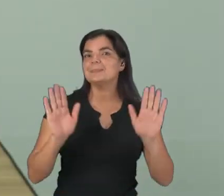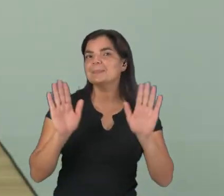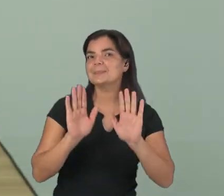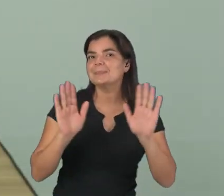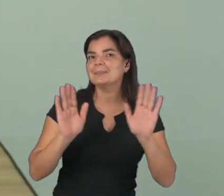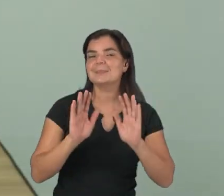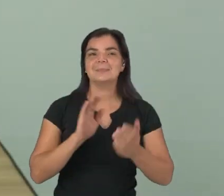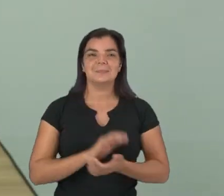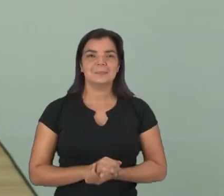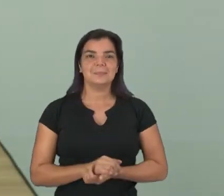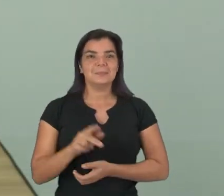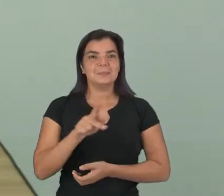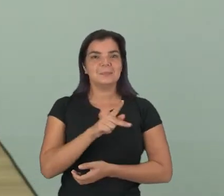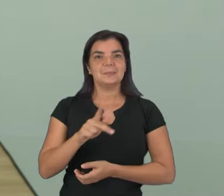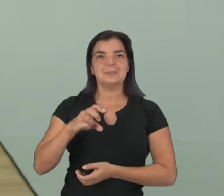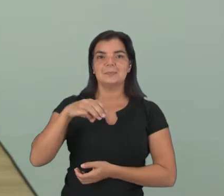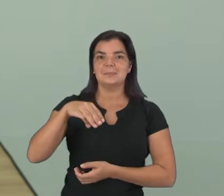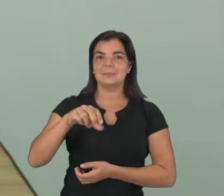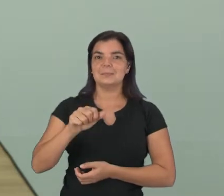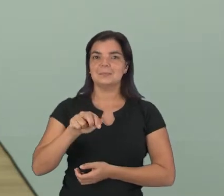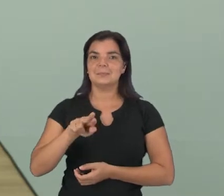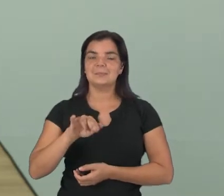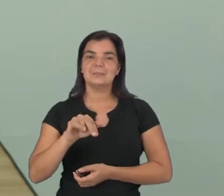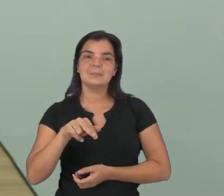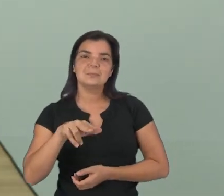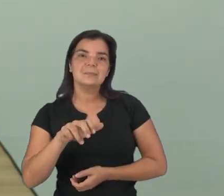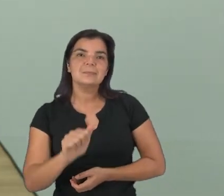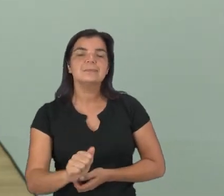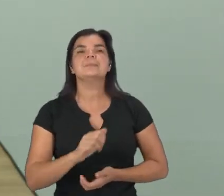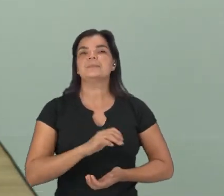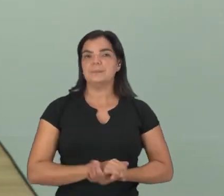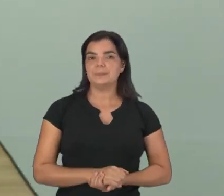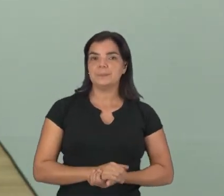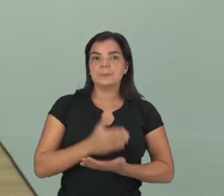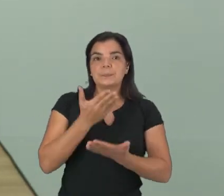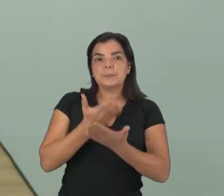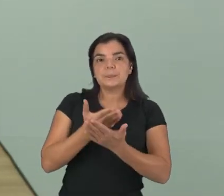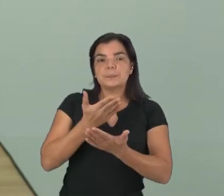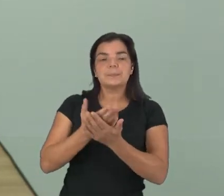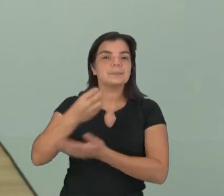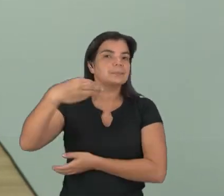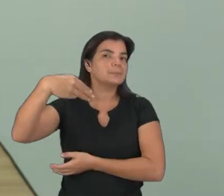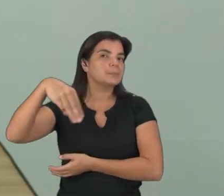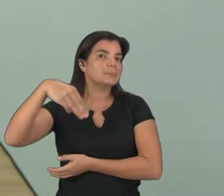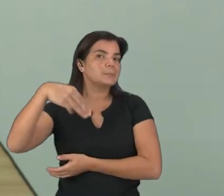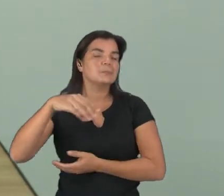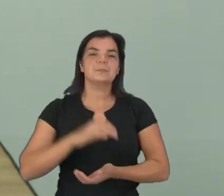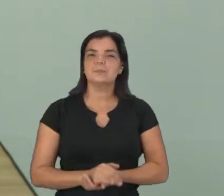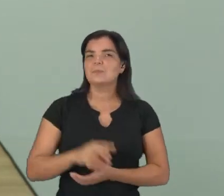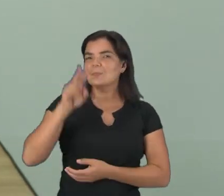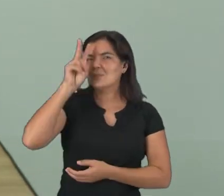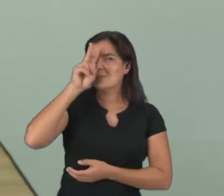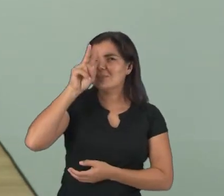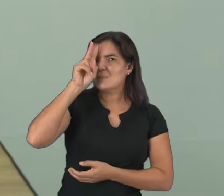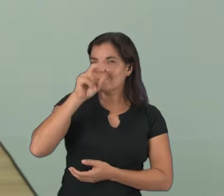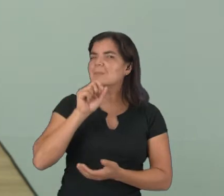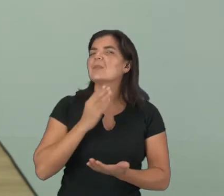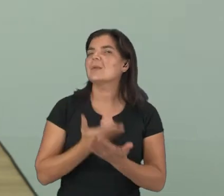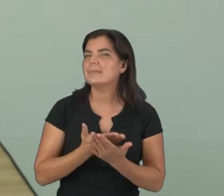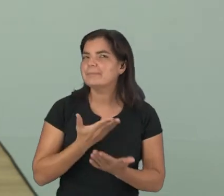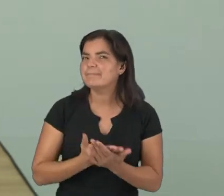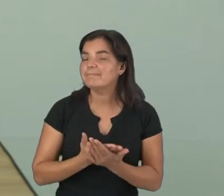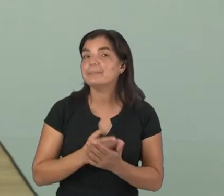Olá, crianças! Eu sou a professora Marina e estamos de volta para a nossa aula de matemática. Lembra o que nós estamos